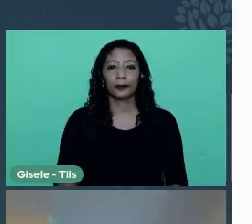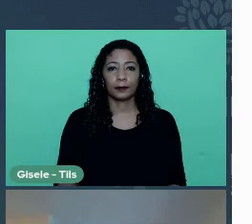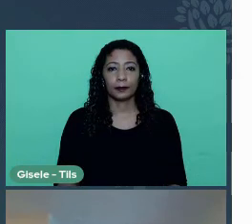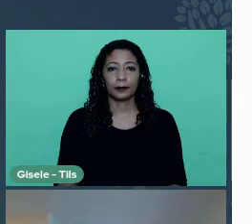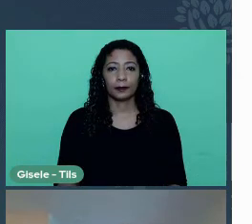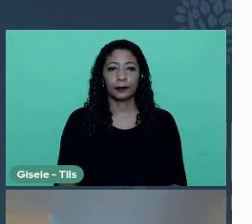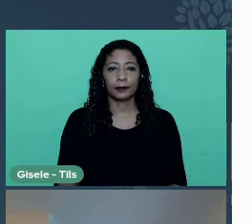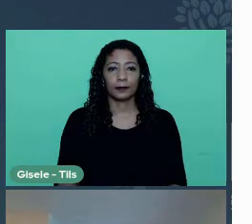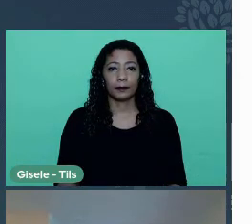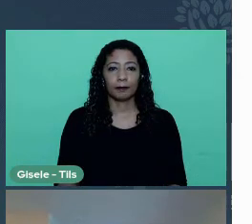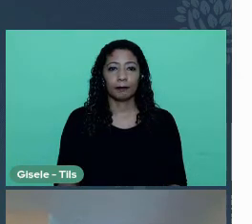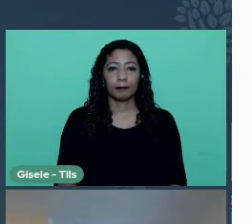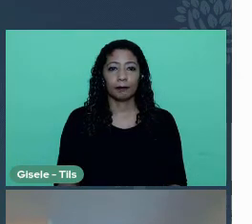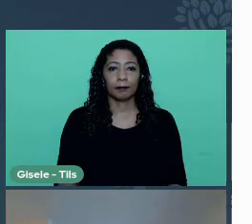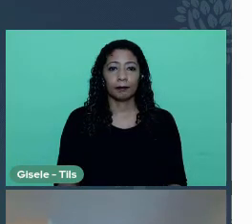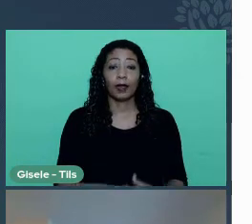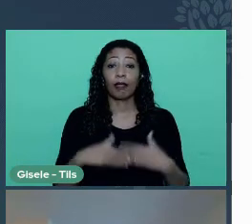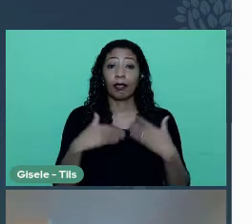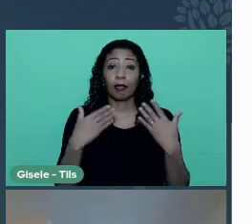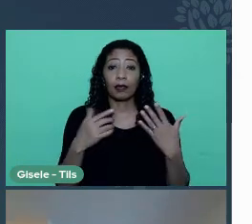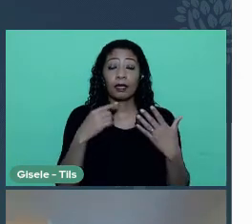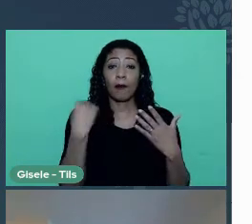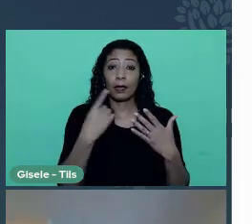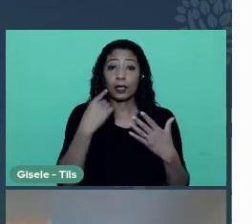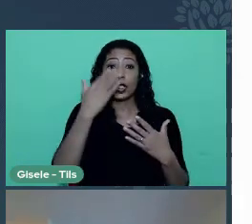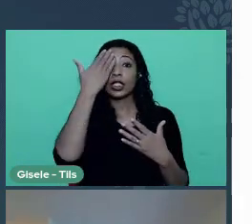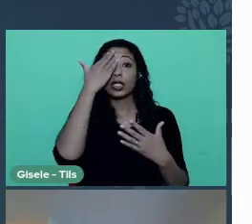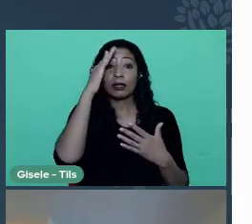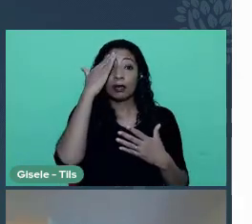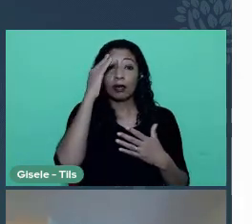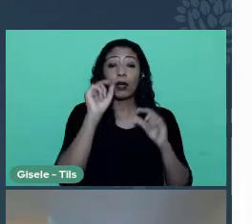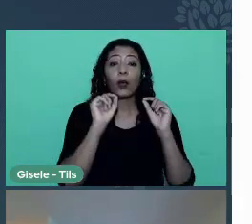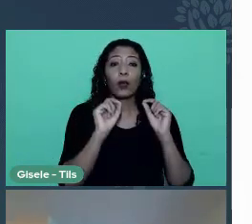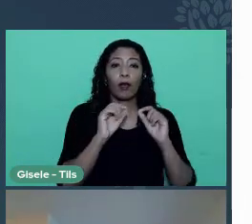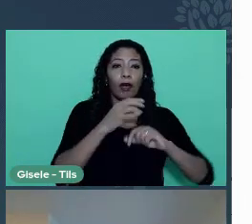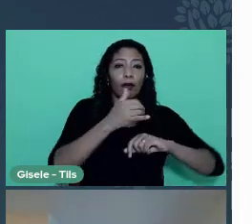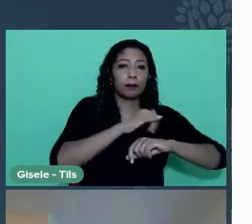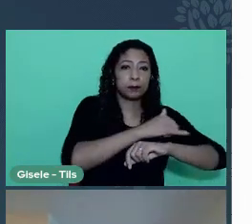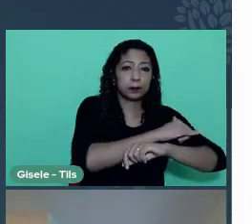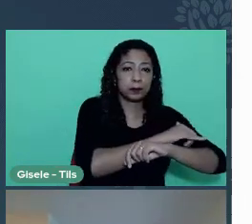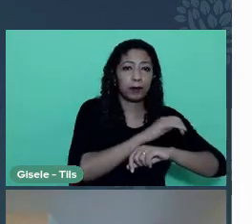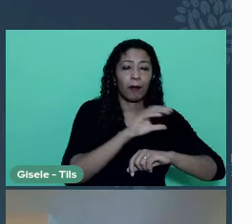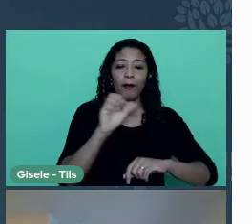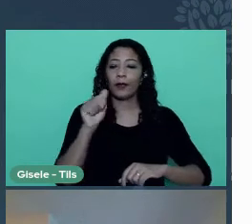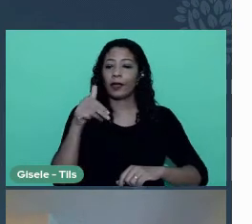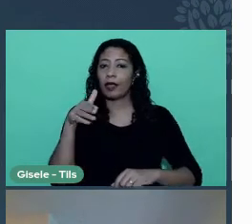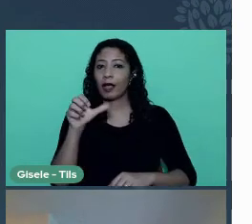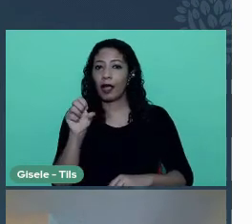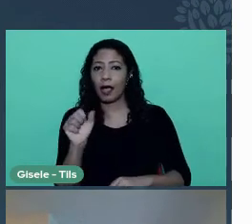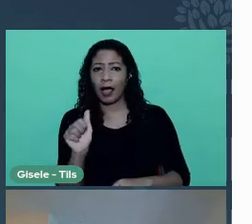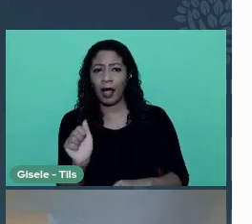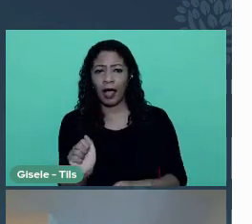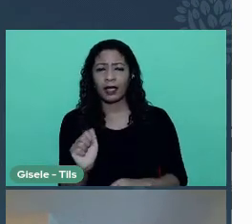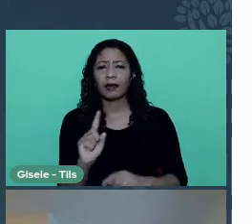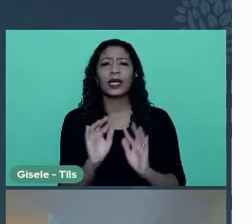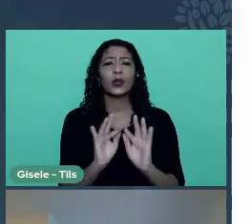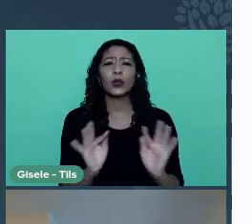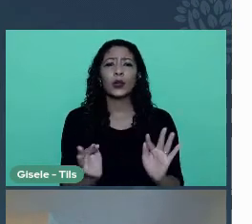Então, o que a gente tem que entender é que a associação entre asma e obesidade, ela não é tão simples, porque